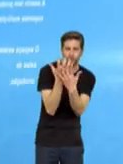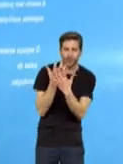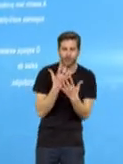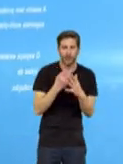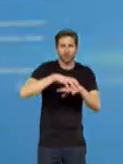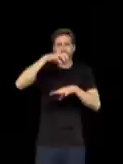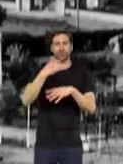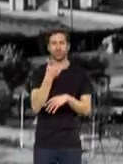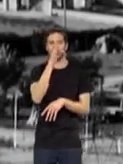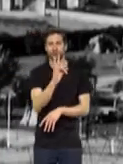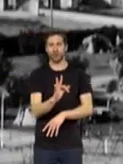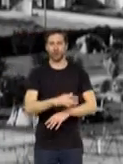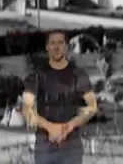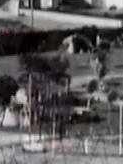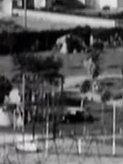edifícios.